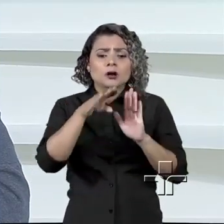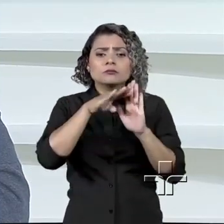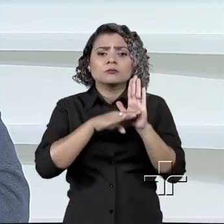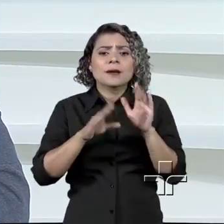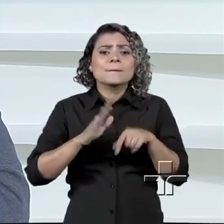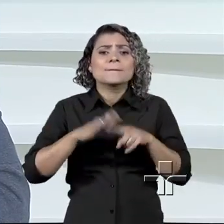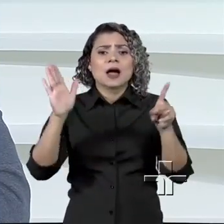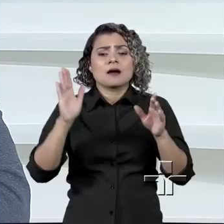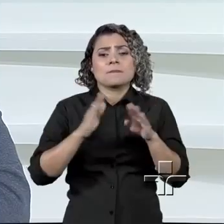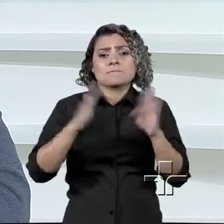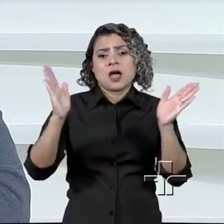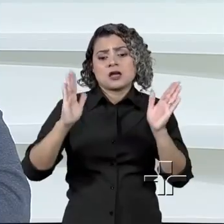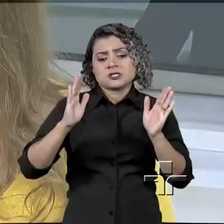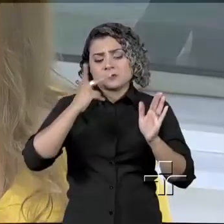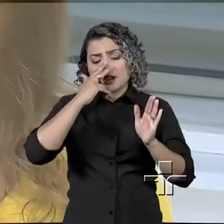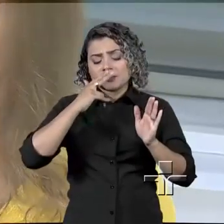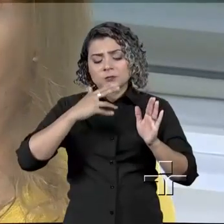liberal?